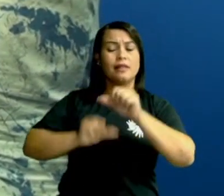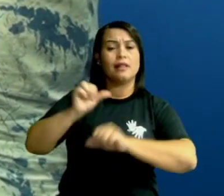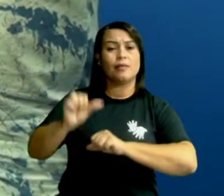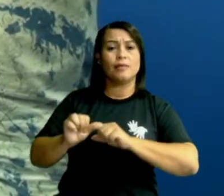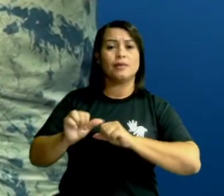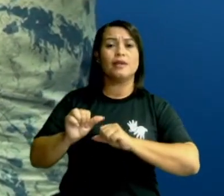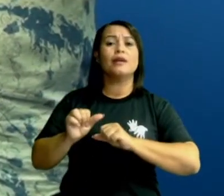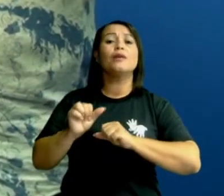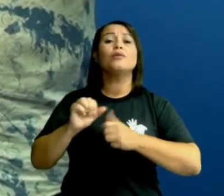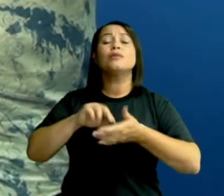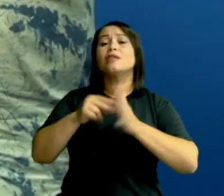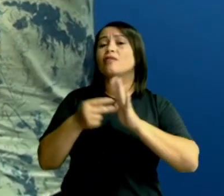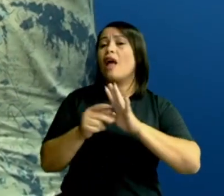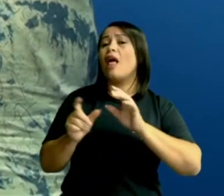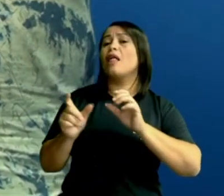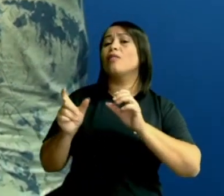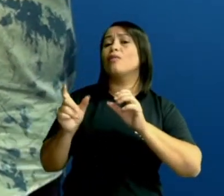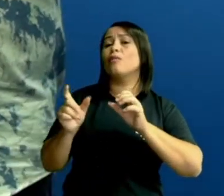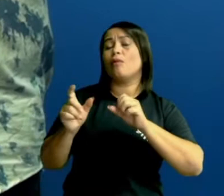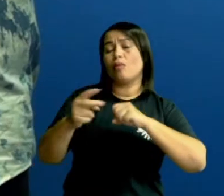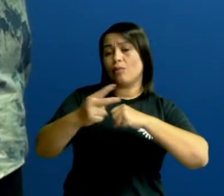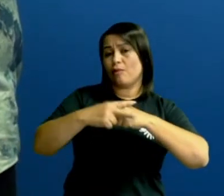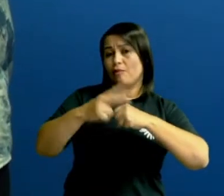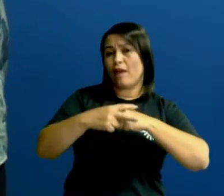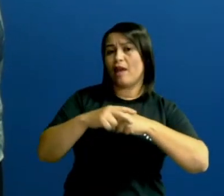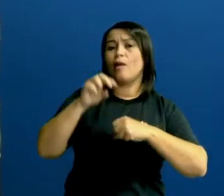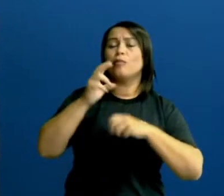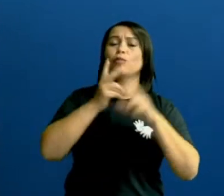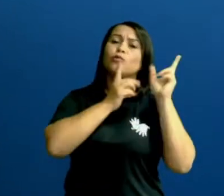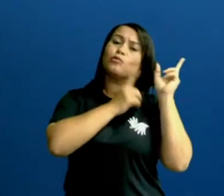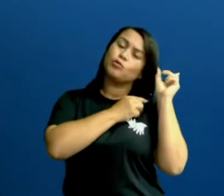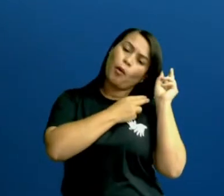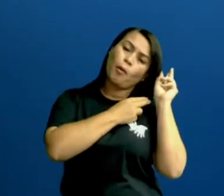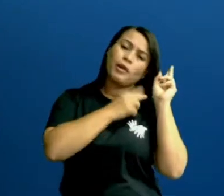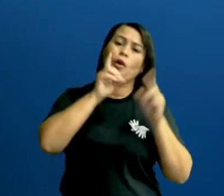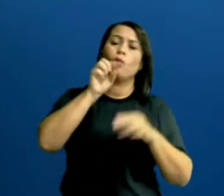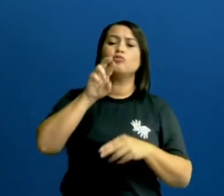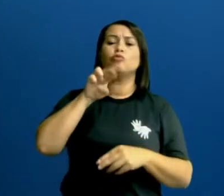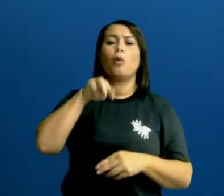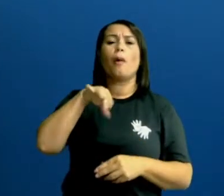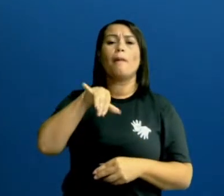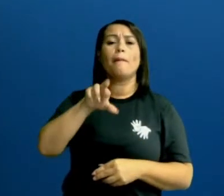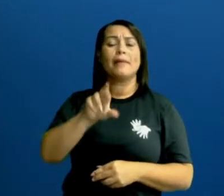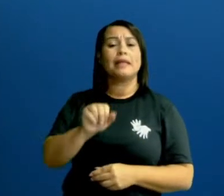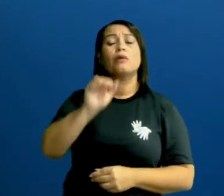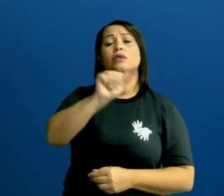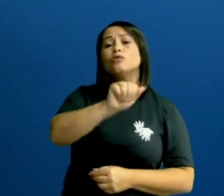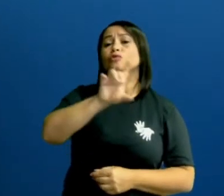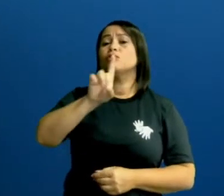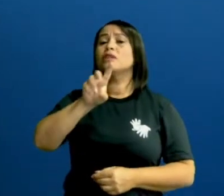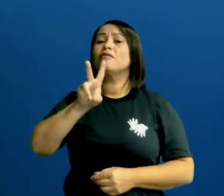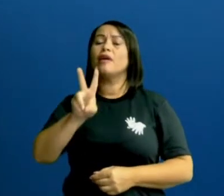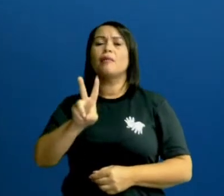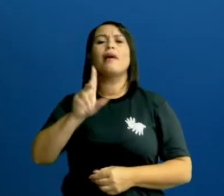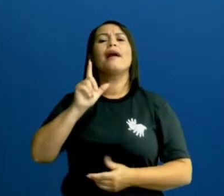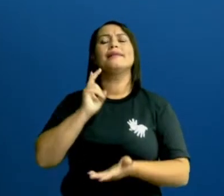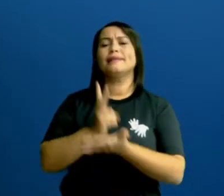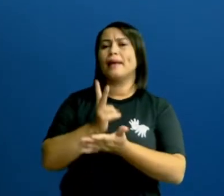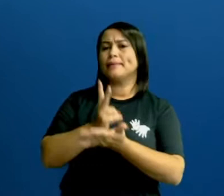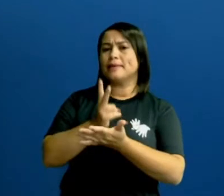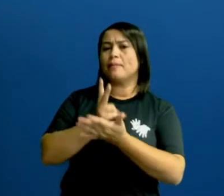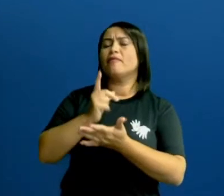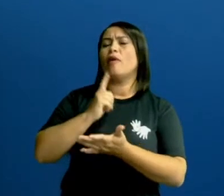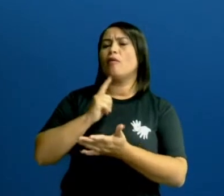o sentido do verbo dormir. Então, os adjuntos adverbiais sempre vão ser colocados na proximidade, ou